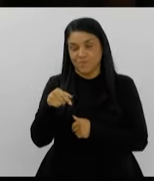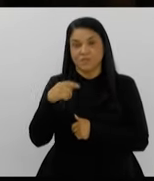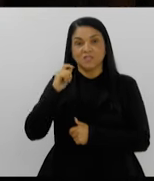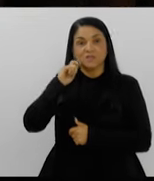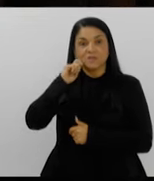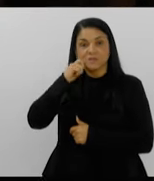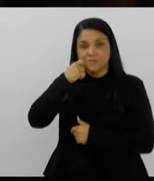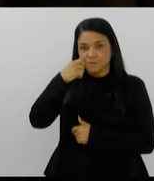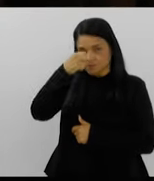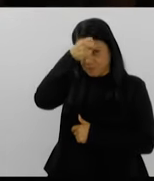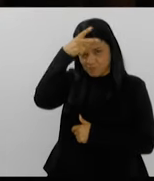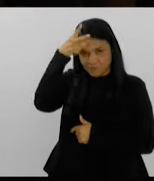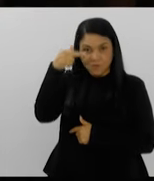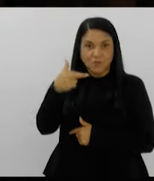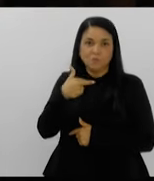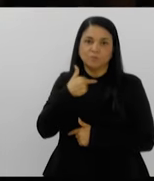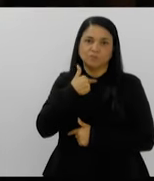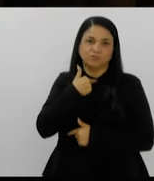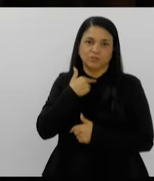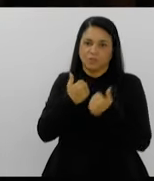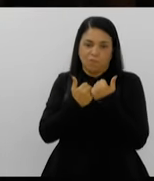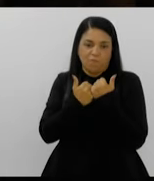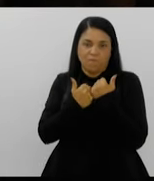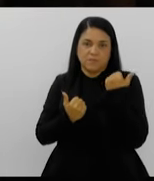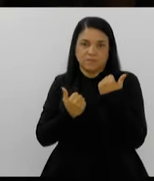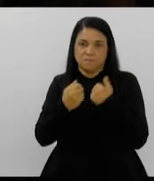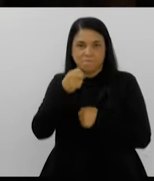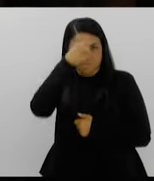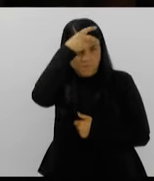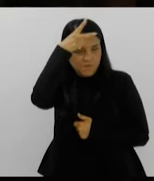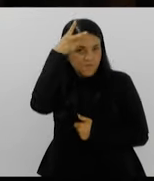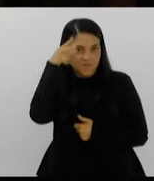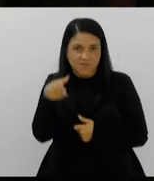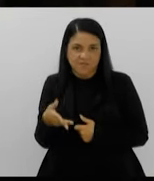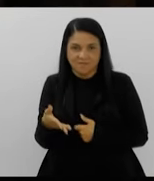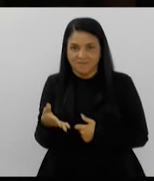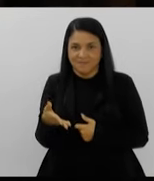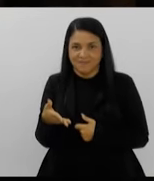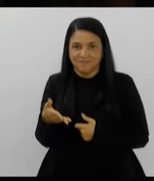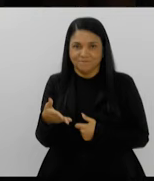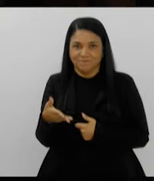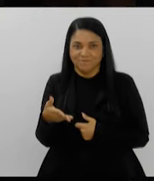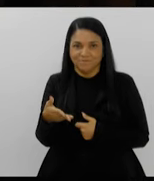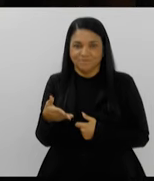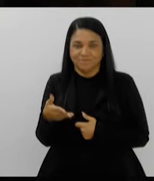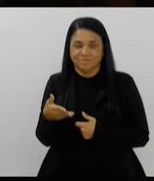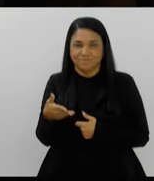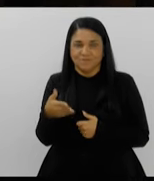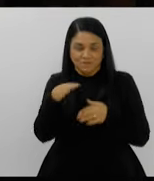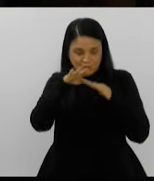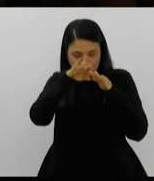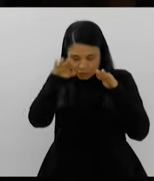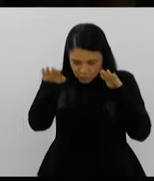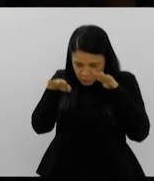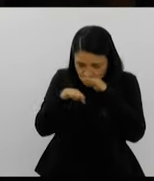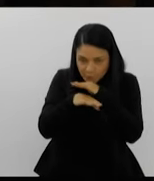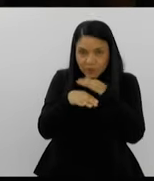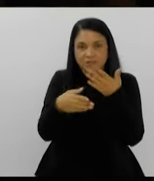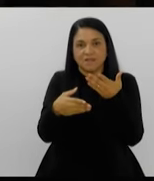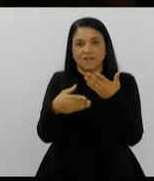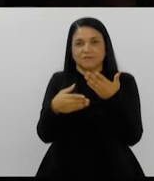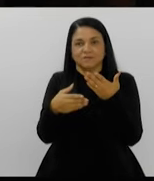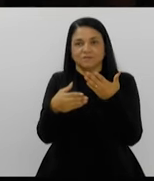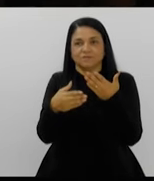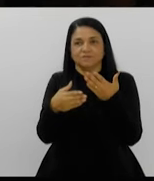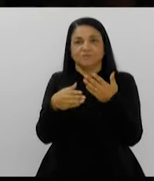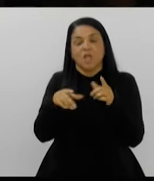de não ter um prefeito, um vice-prefeito que lhe seja subordinado. Resolveu escolher outro